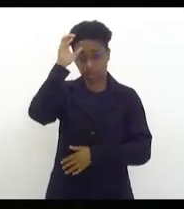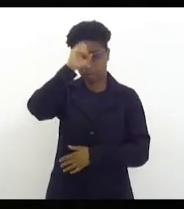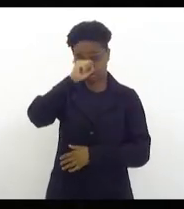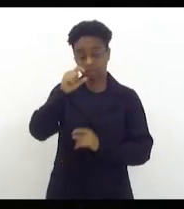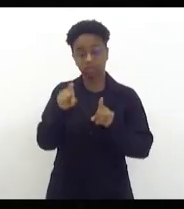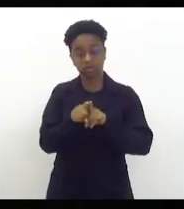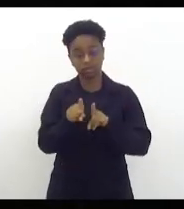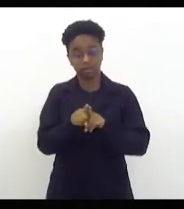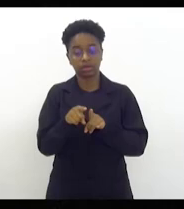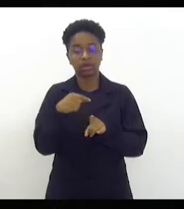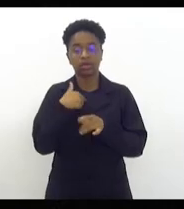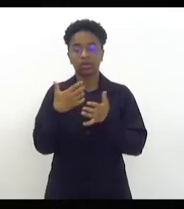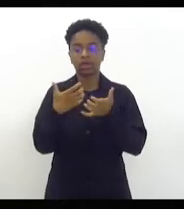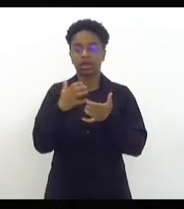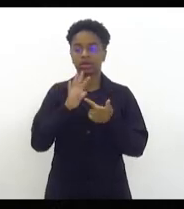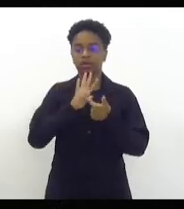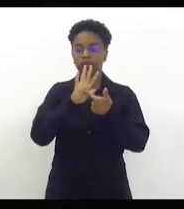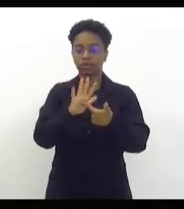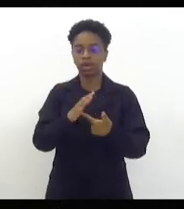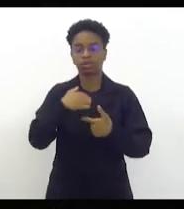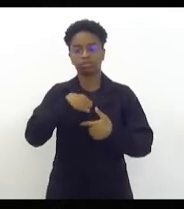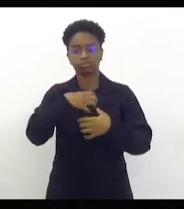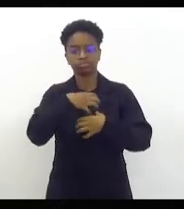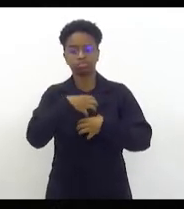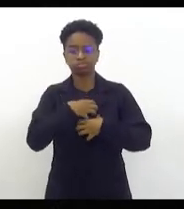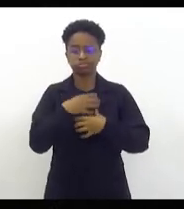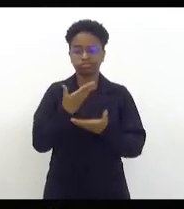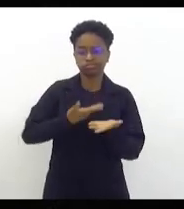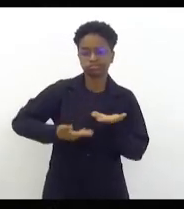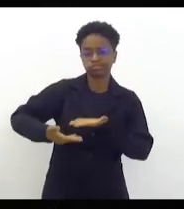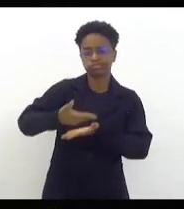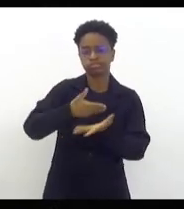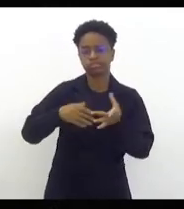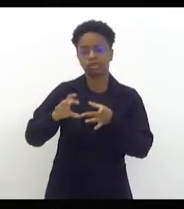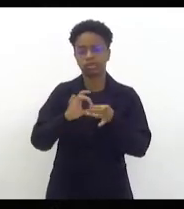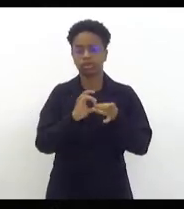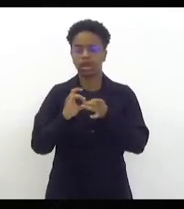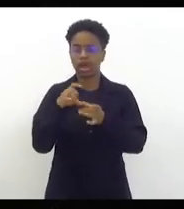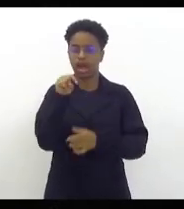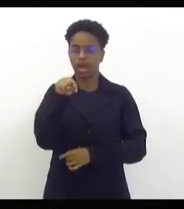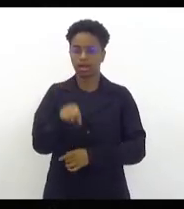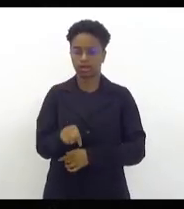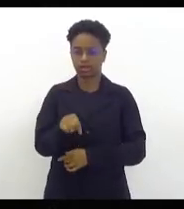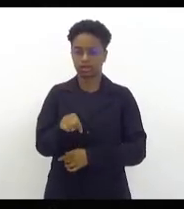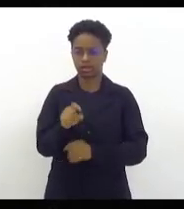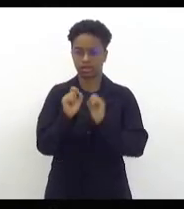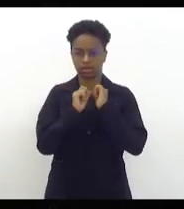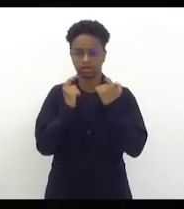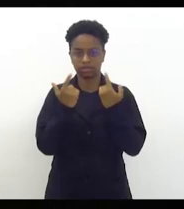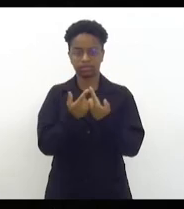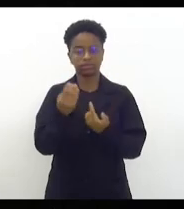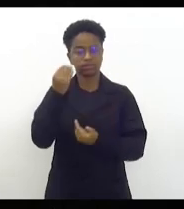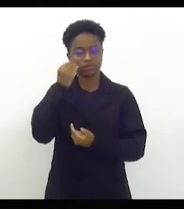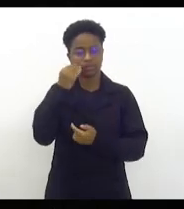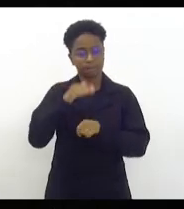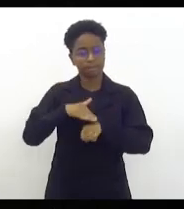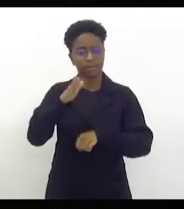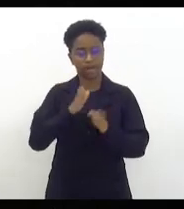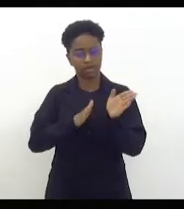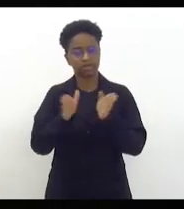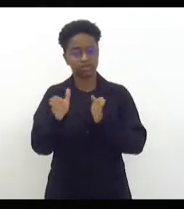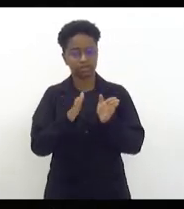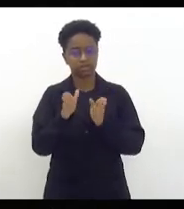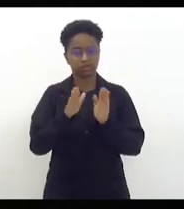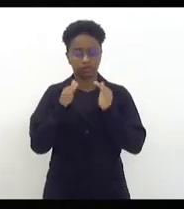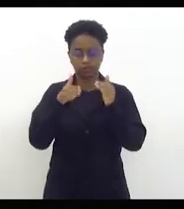queria também colocar aqui que eu estou muito envolvida aqui para a LERJ ser mais acessível para